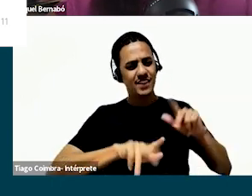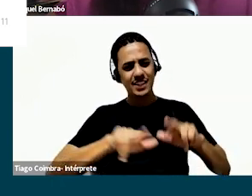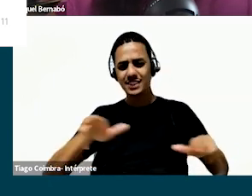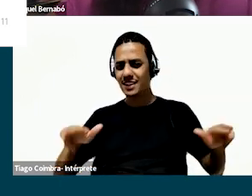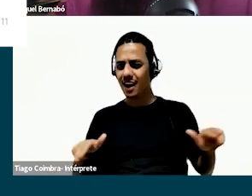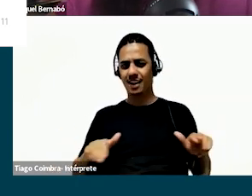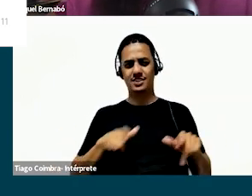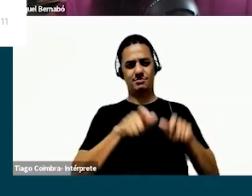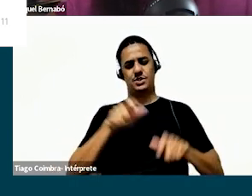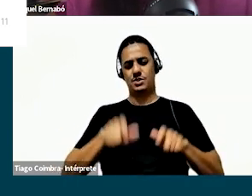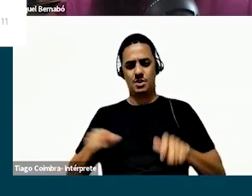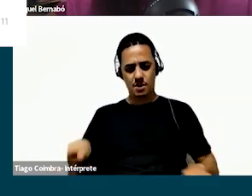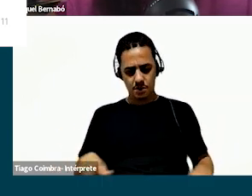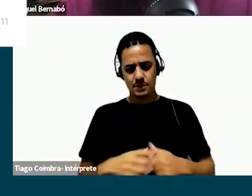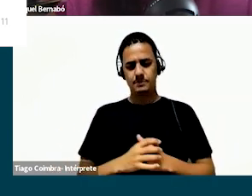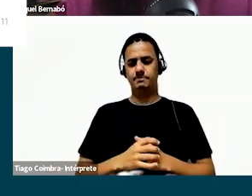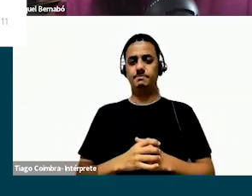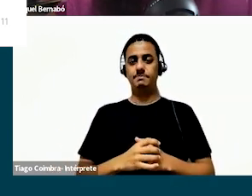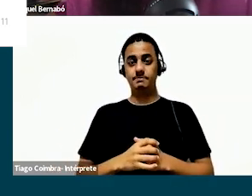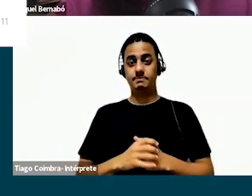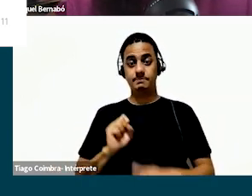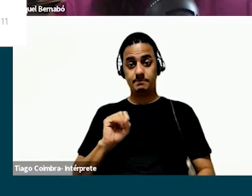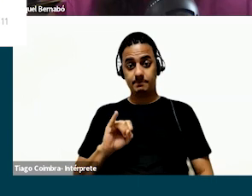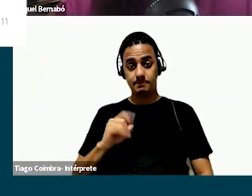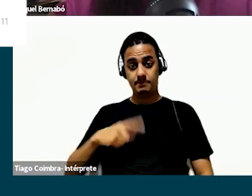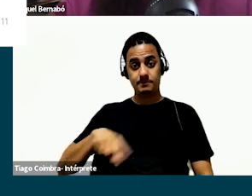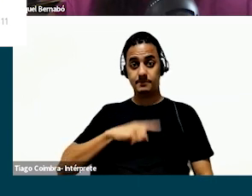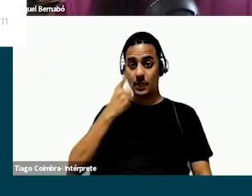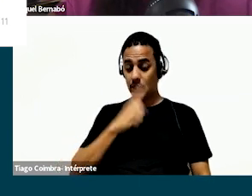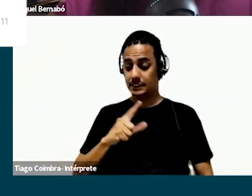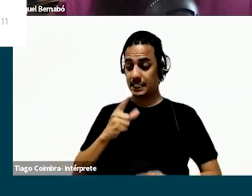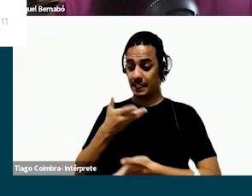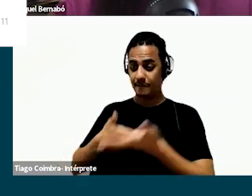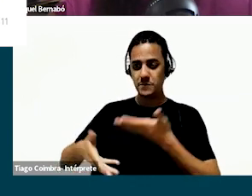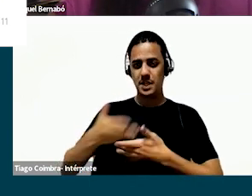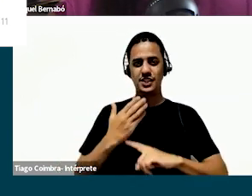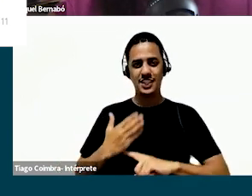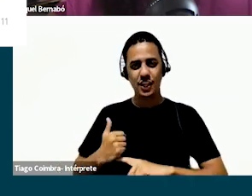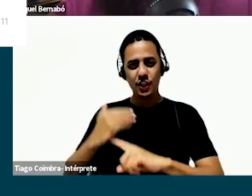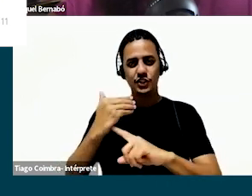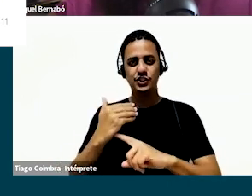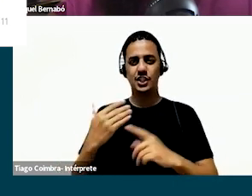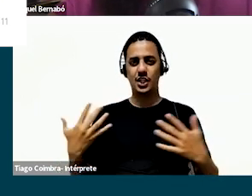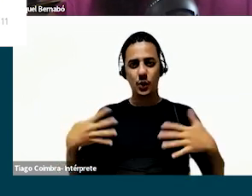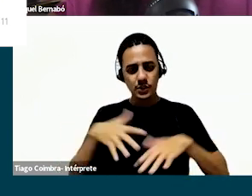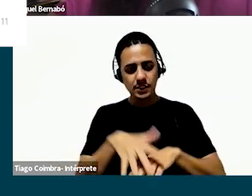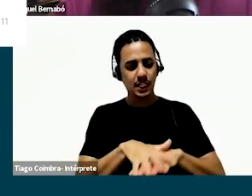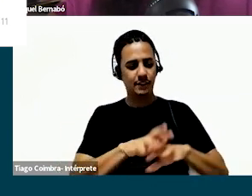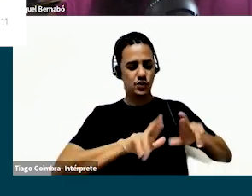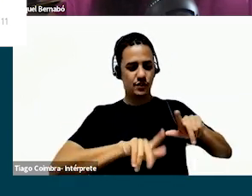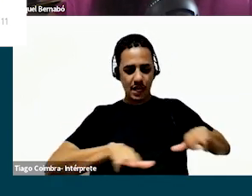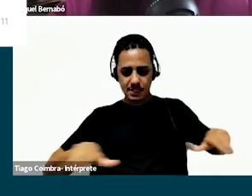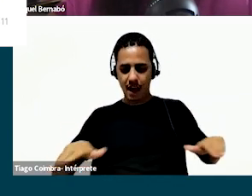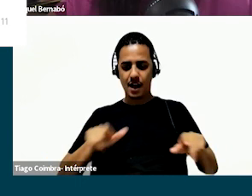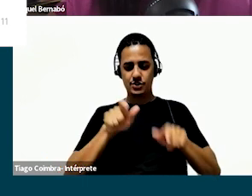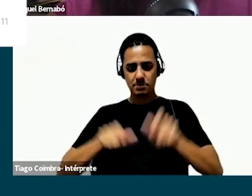de todo mundo. E a gente é diverso, a gente é muito, é múltiplo. E se a gente ainda não consegue garantir um ambiente de trabalho de